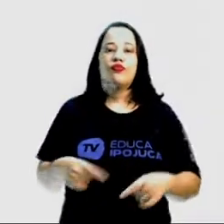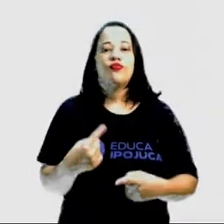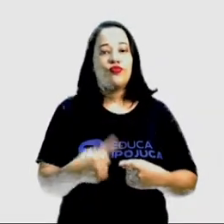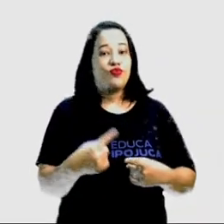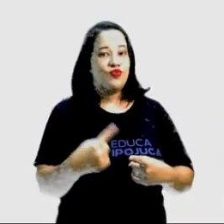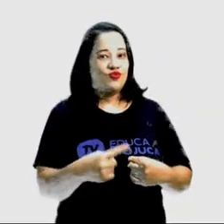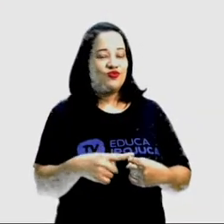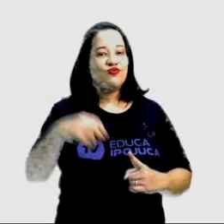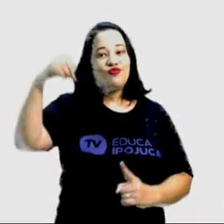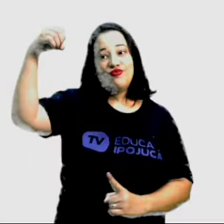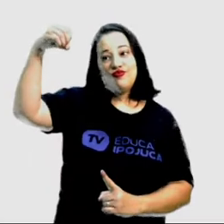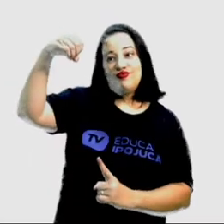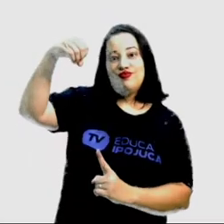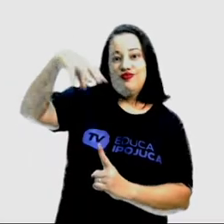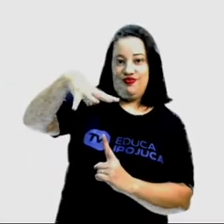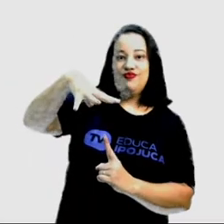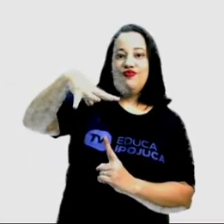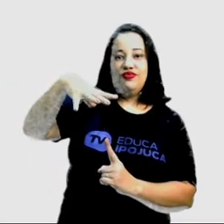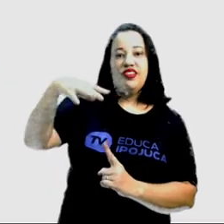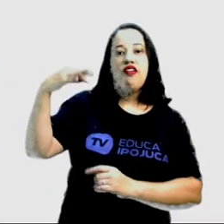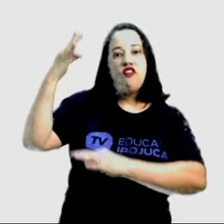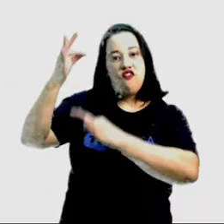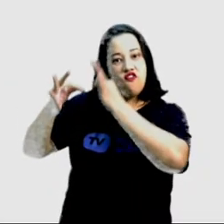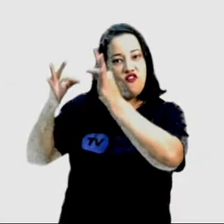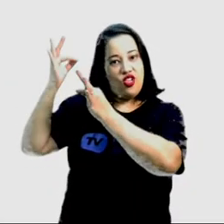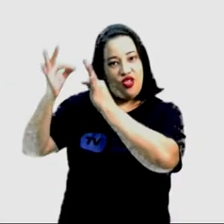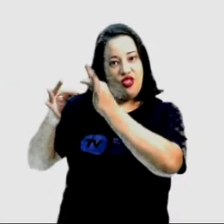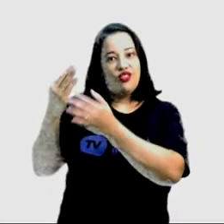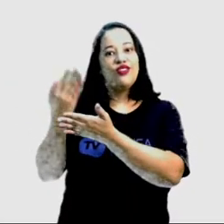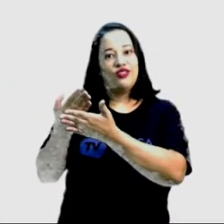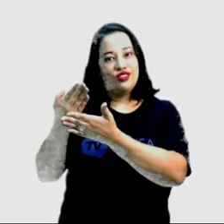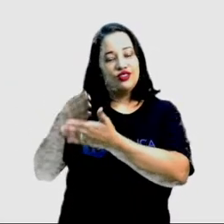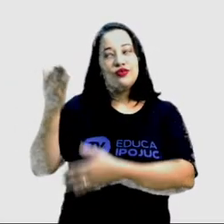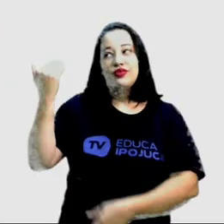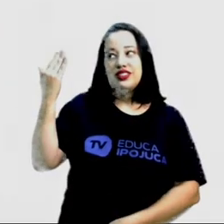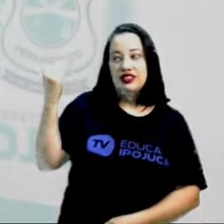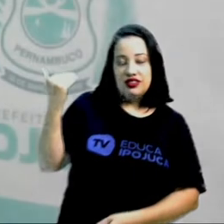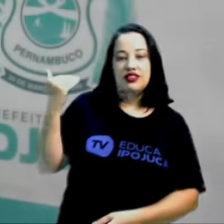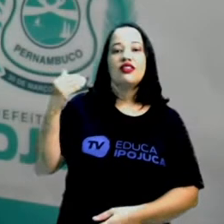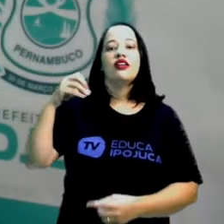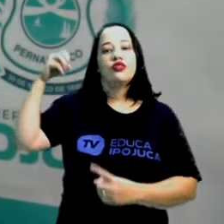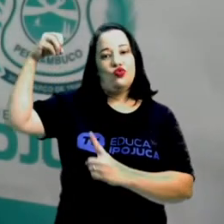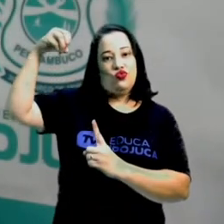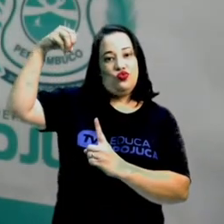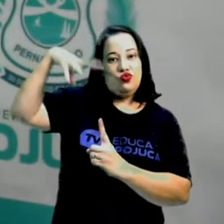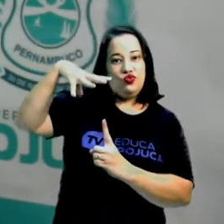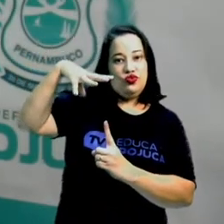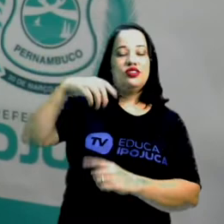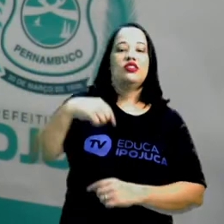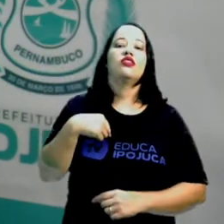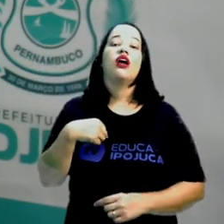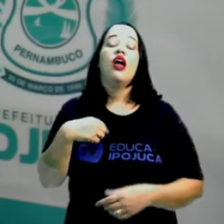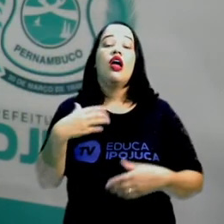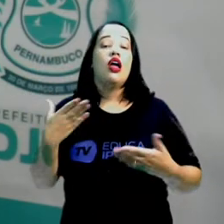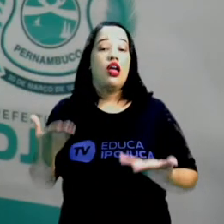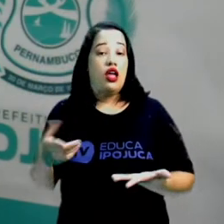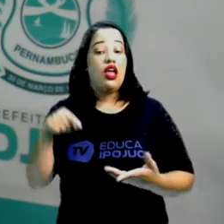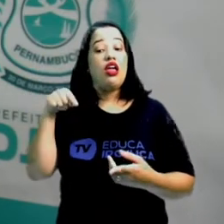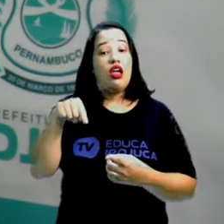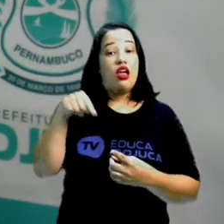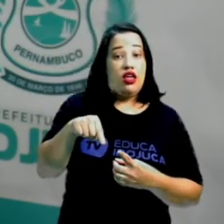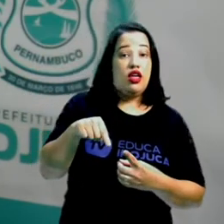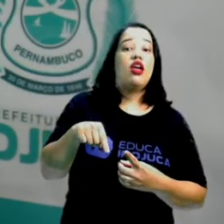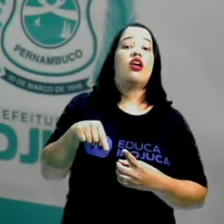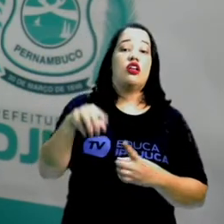inspiração iluminista. Então, aqueles filósofos que nós já vimos aqui do iluminismo, tá certo? Eles vão